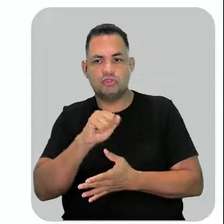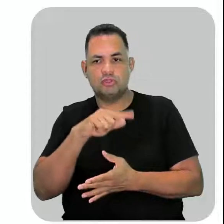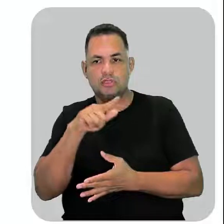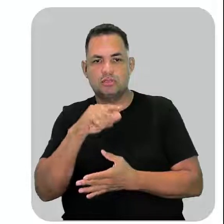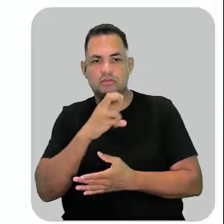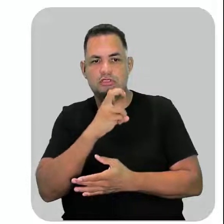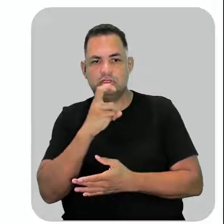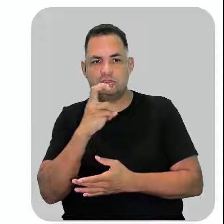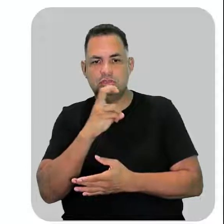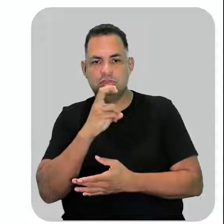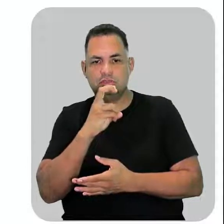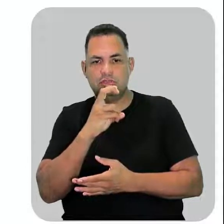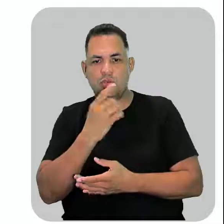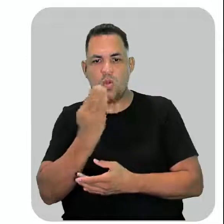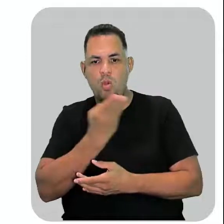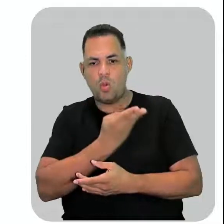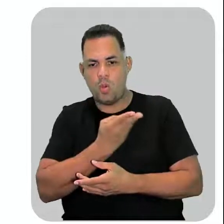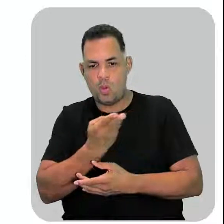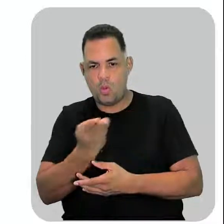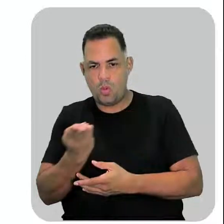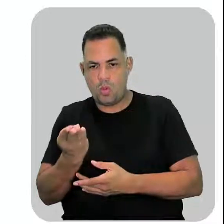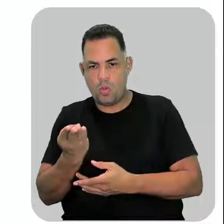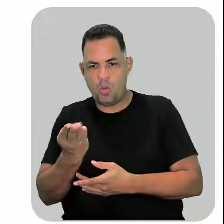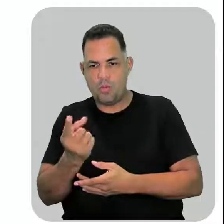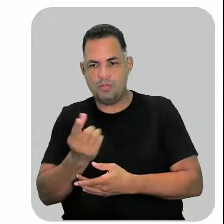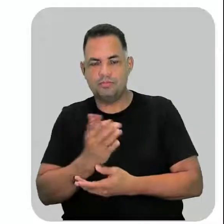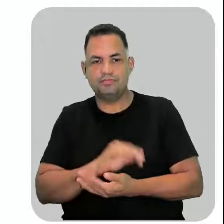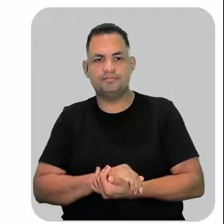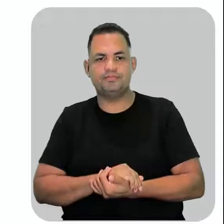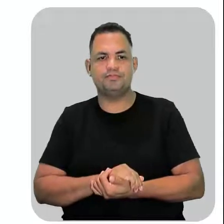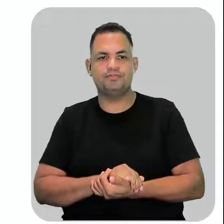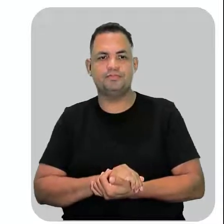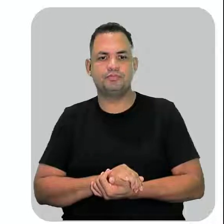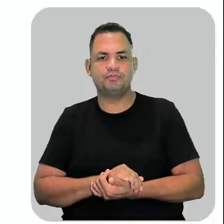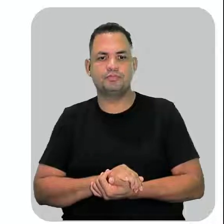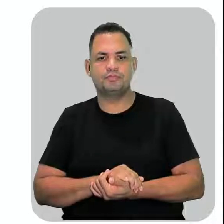2, 3, 4, 5 anéis.